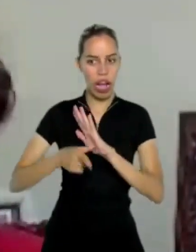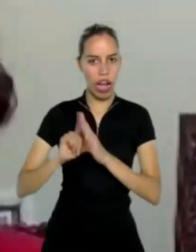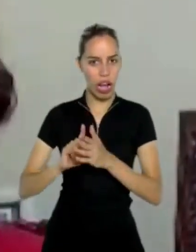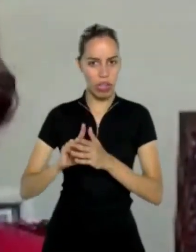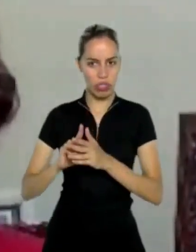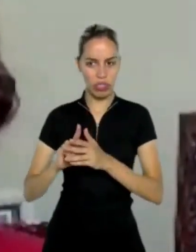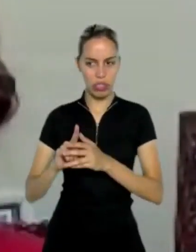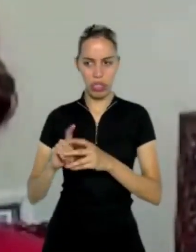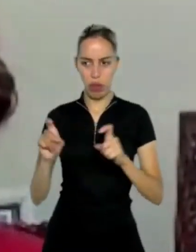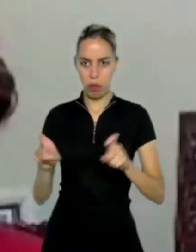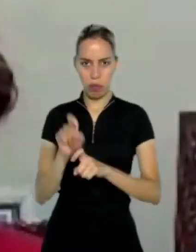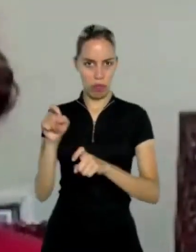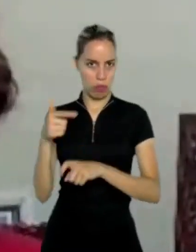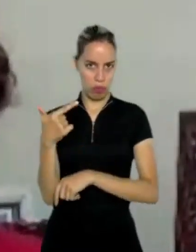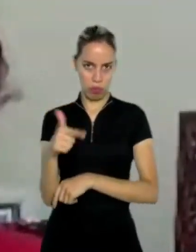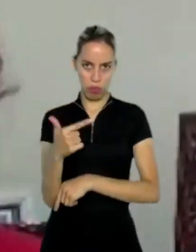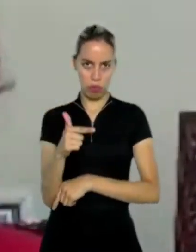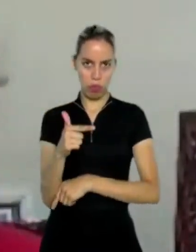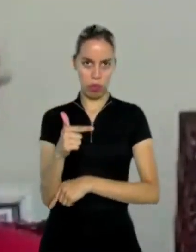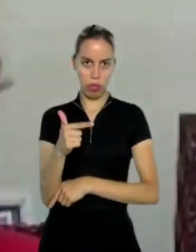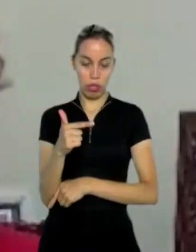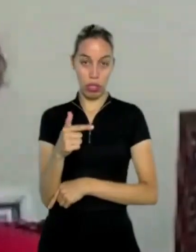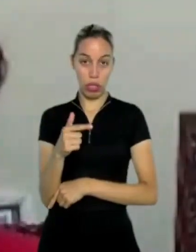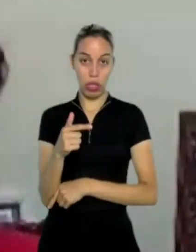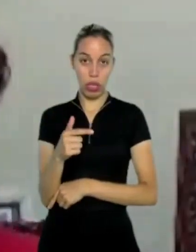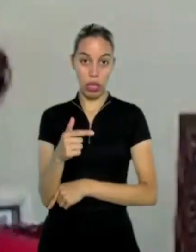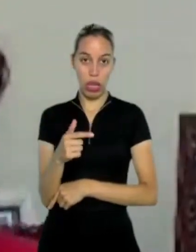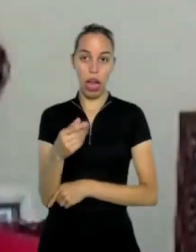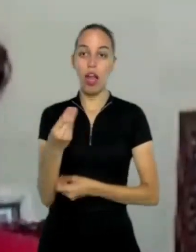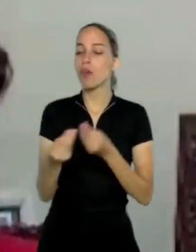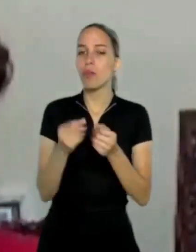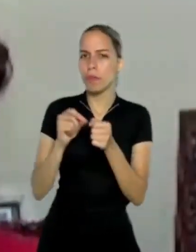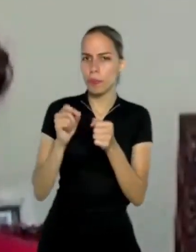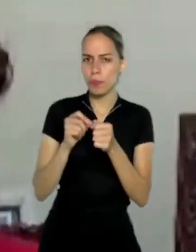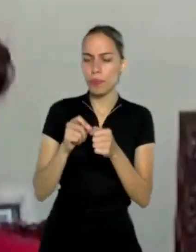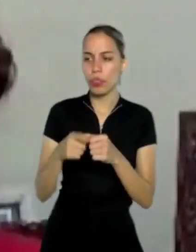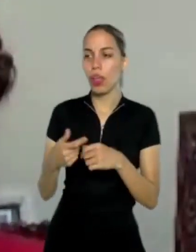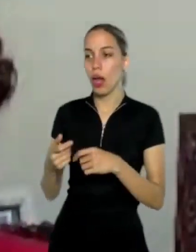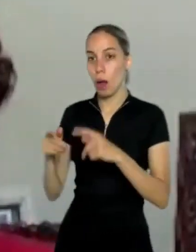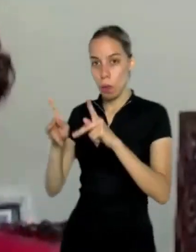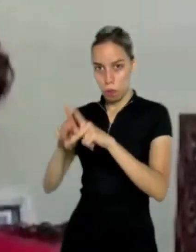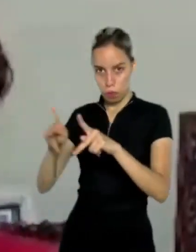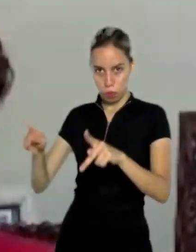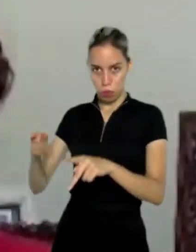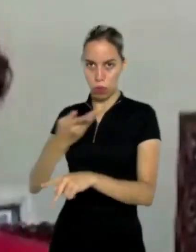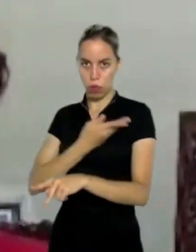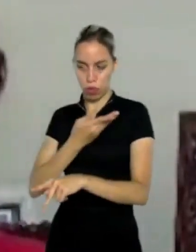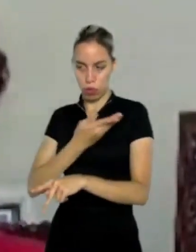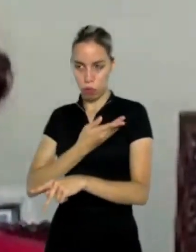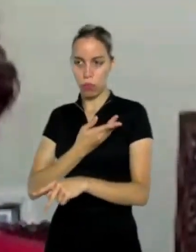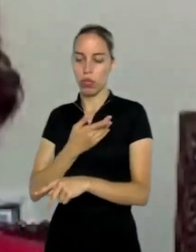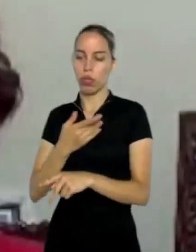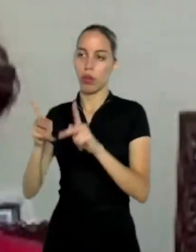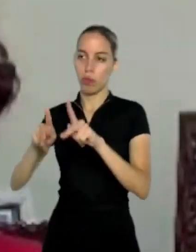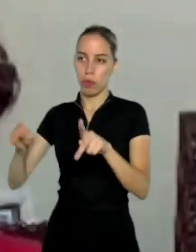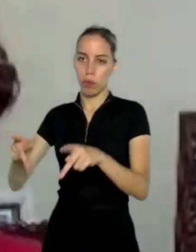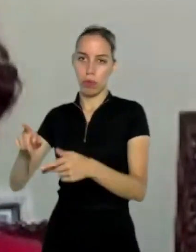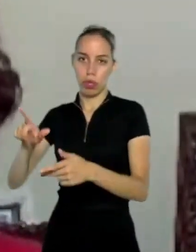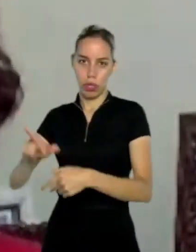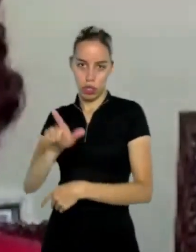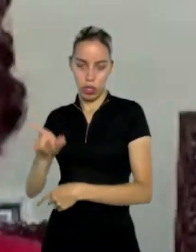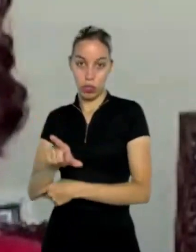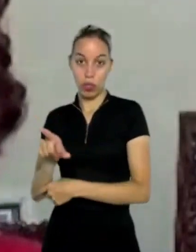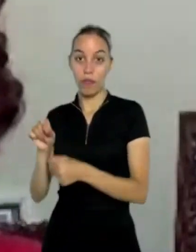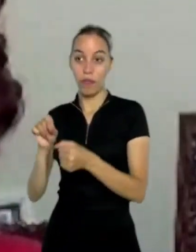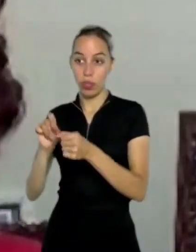computador em casa, então eu tinha um amigo professor também da mesma escola, professor de literatura e tal, ele fazia